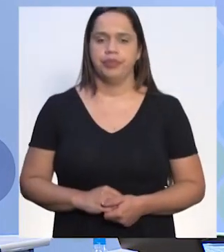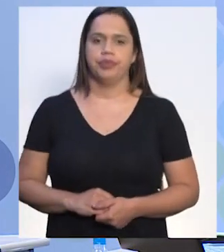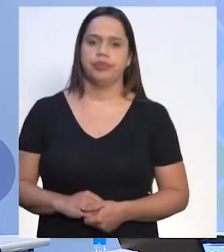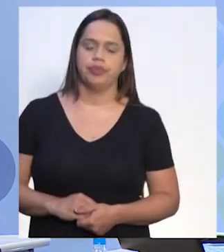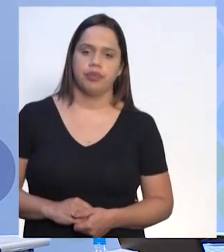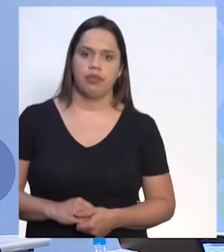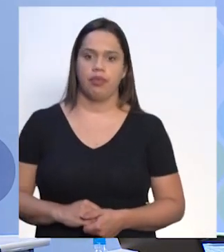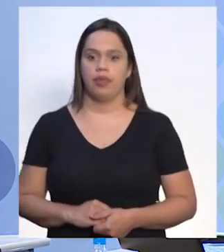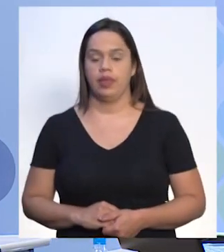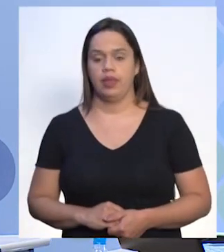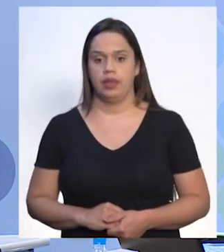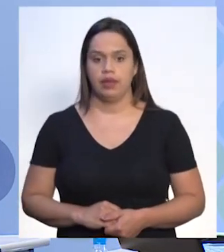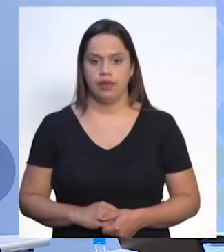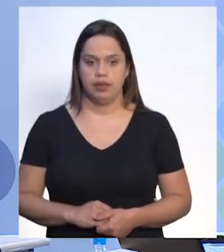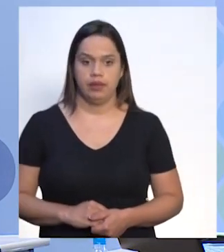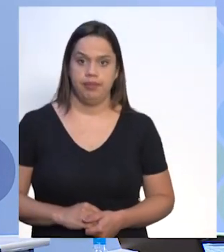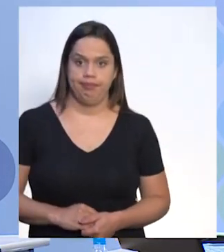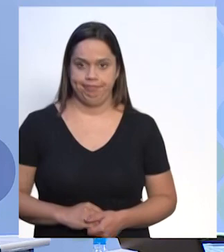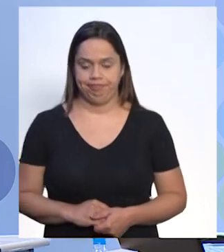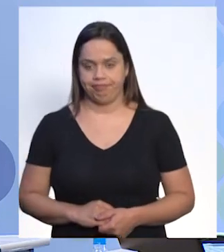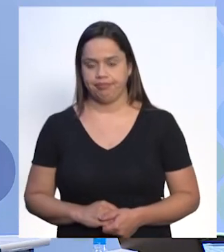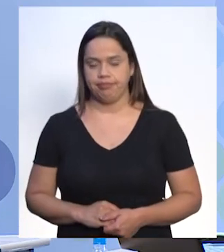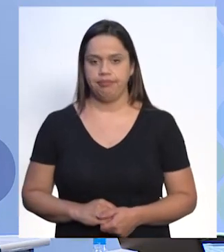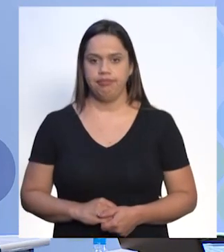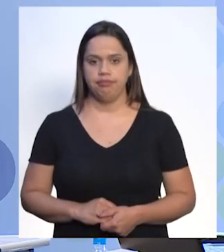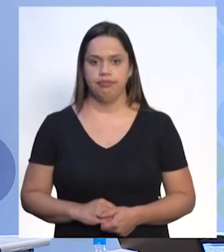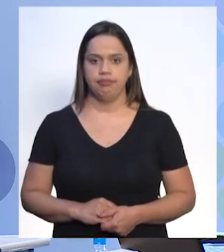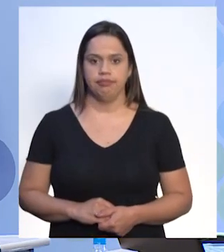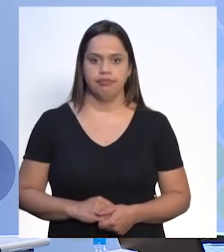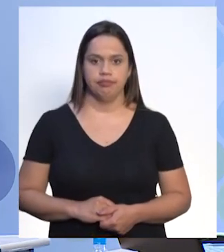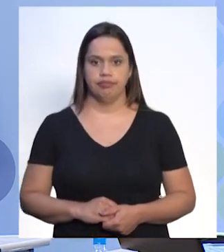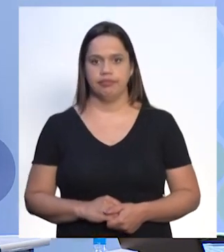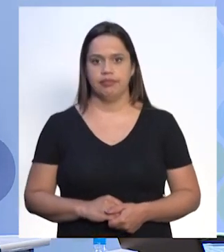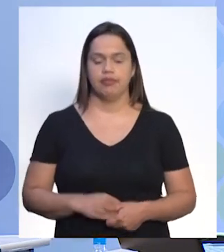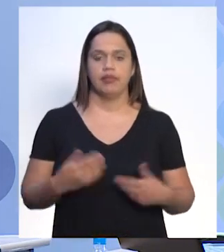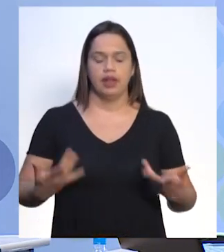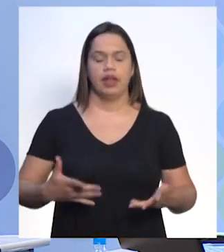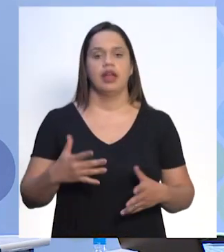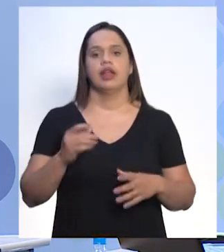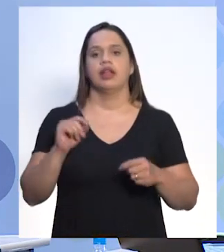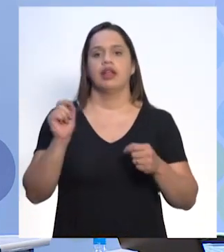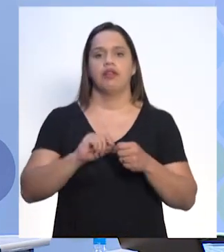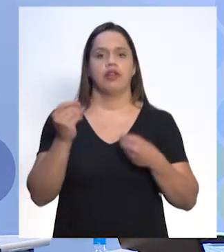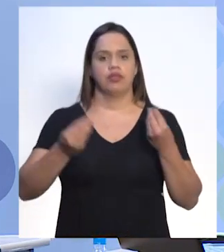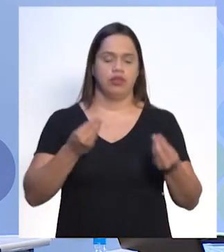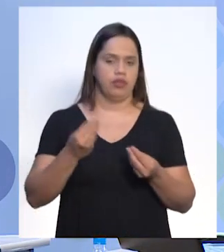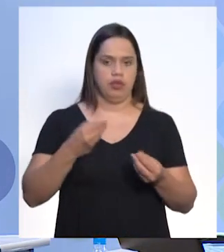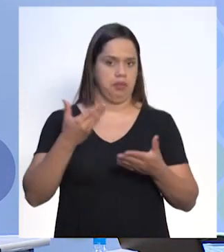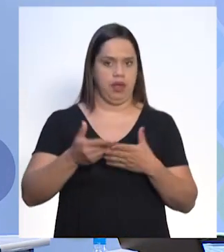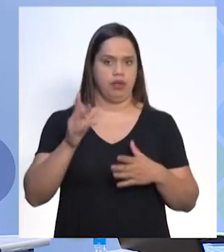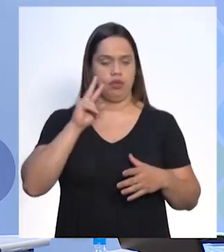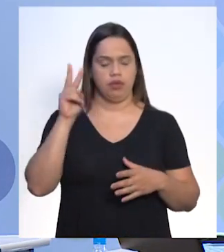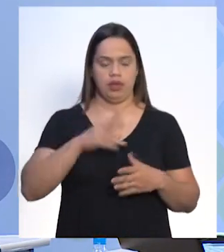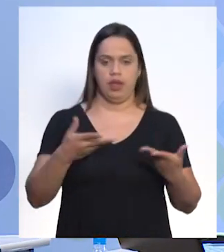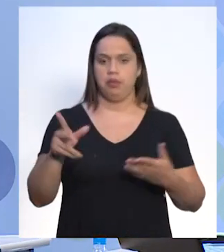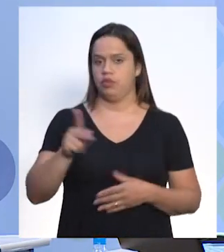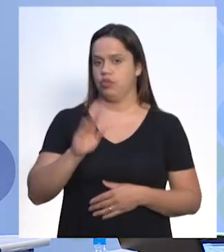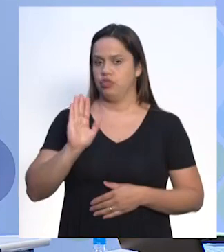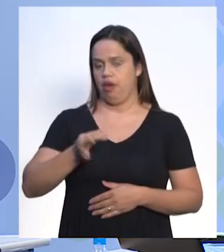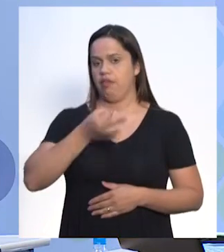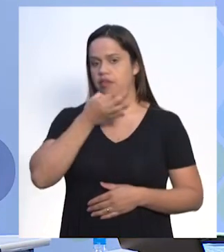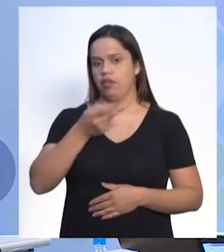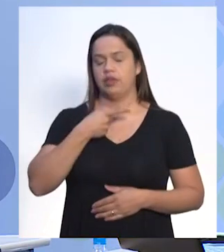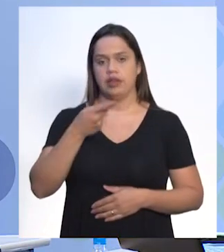parte, ele perde essa situação aí do fluxo rotativo que deve ser feito. Né? Como a professora Luísa comentou, a gente tem